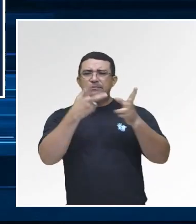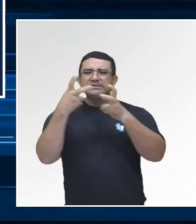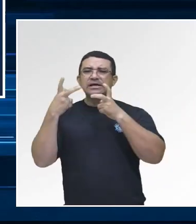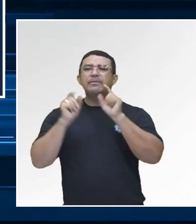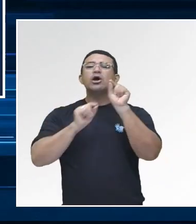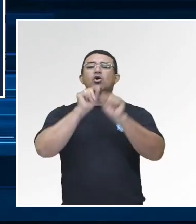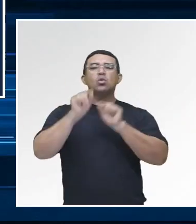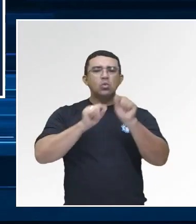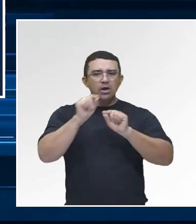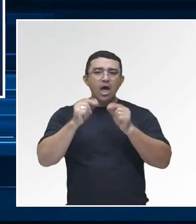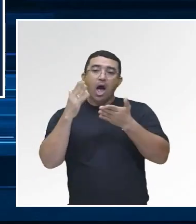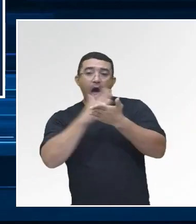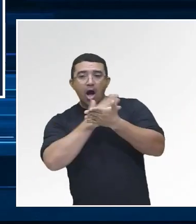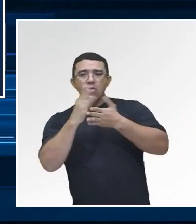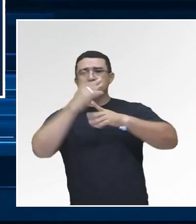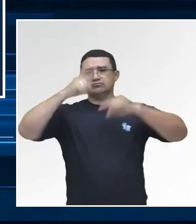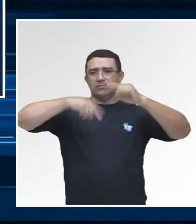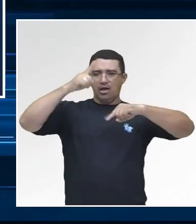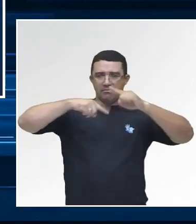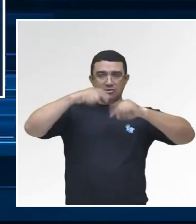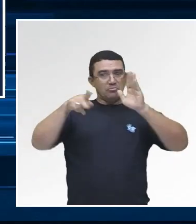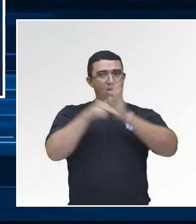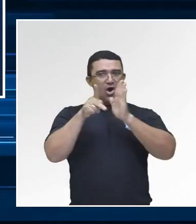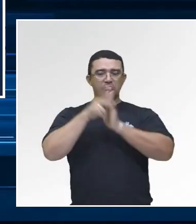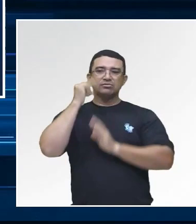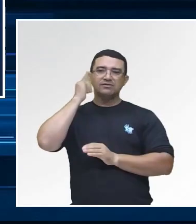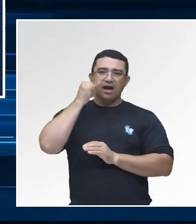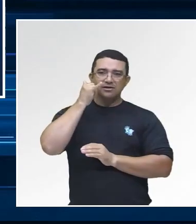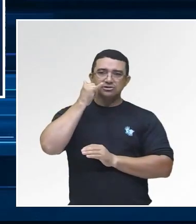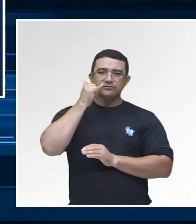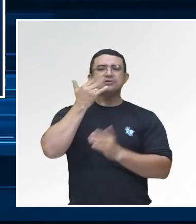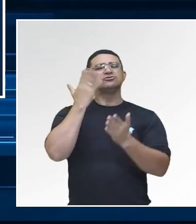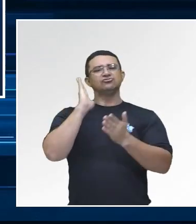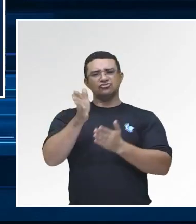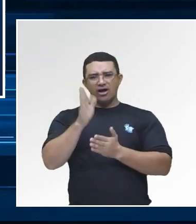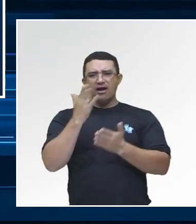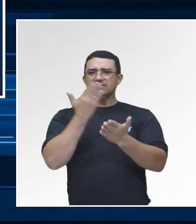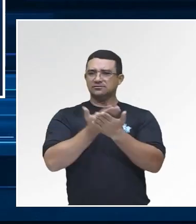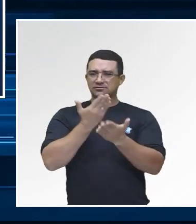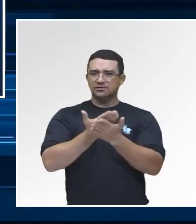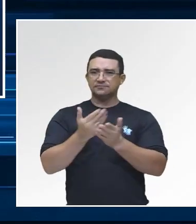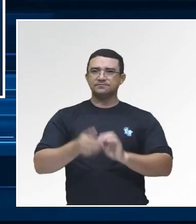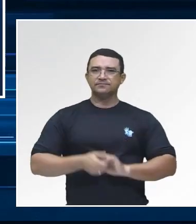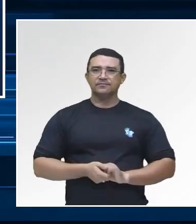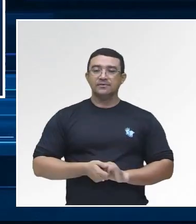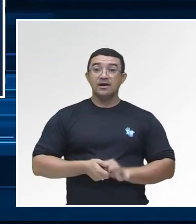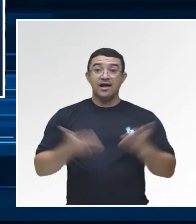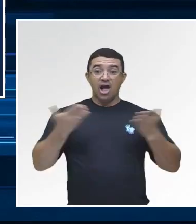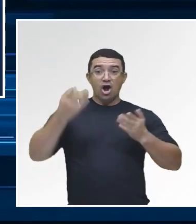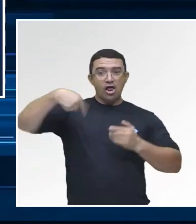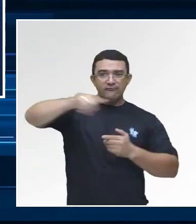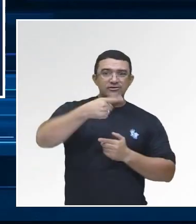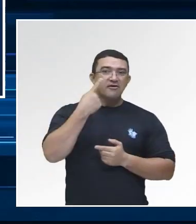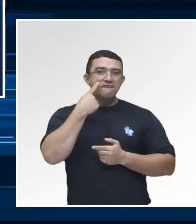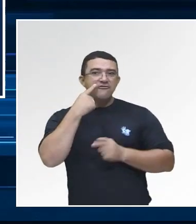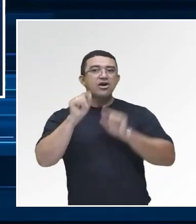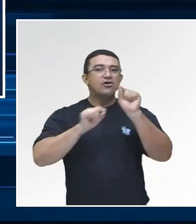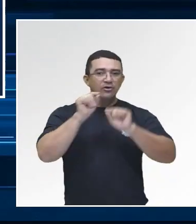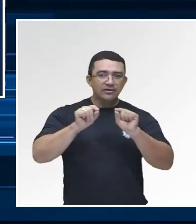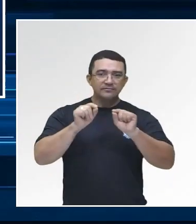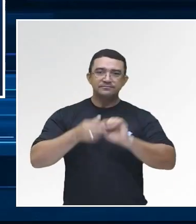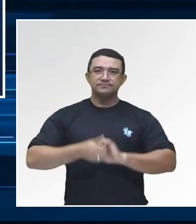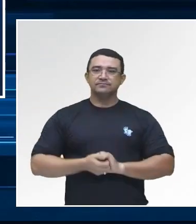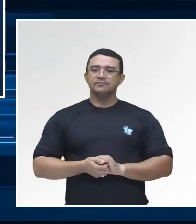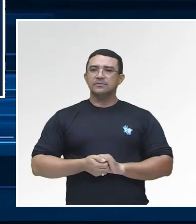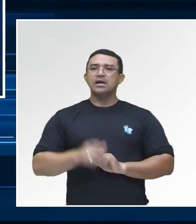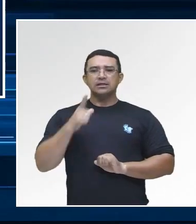né, alguns elementos da narrativa que nós estudamos. E agora vocês irão verificar, né? E nós temos